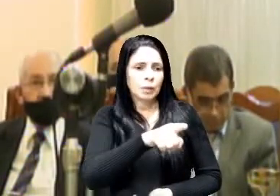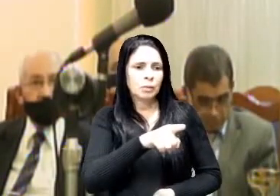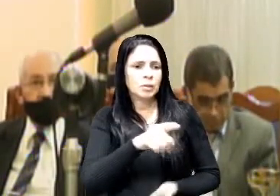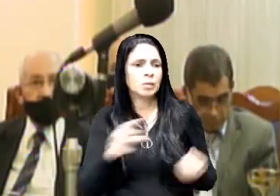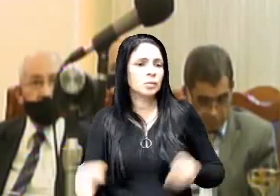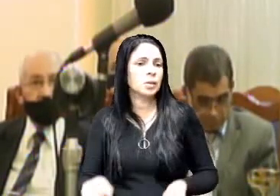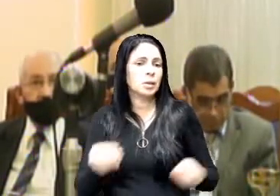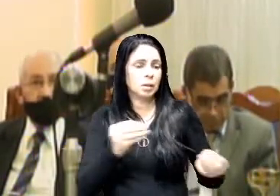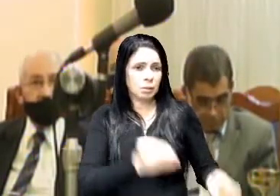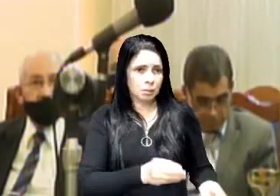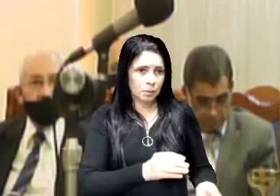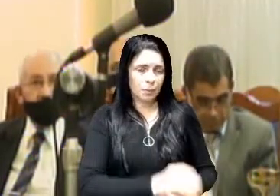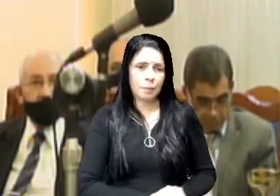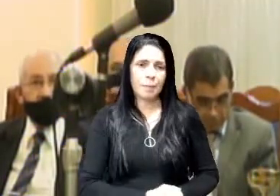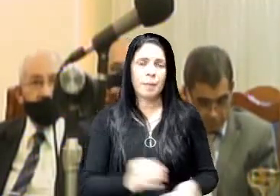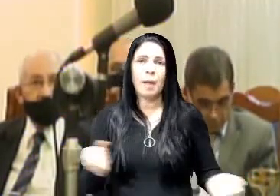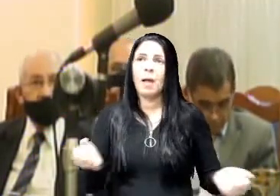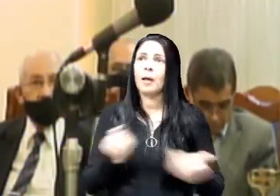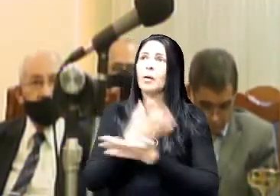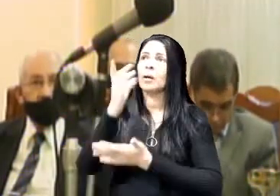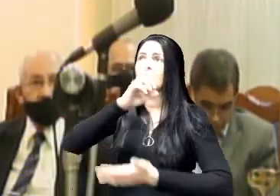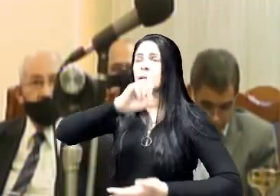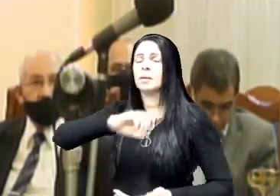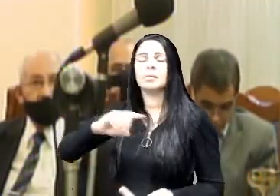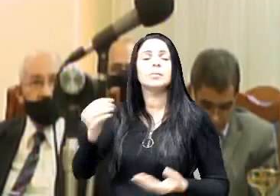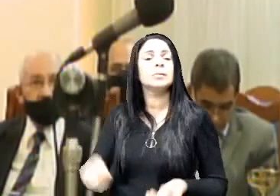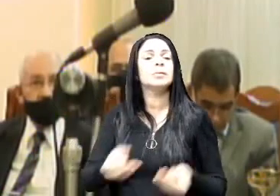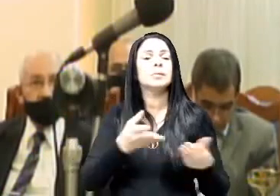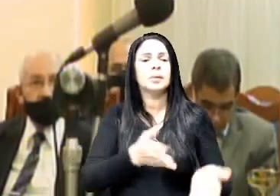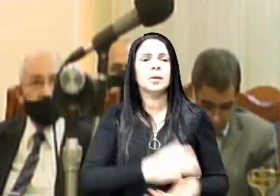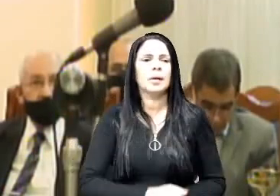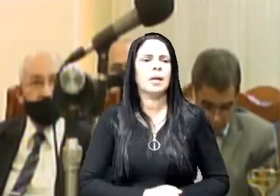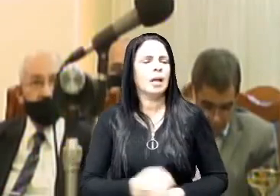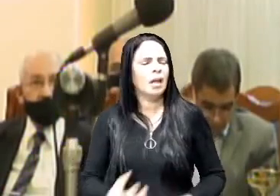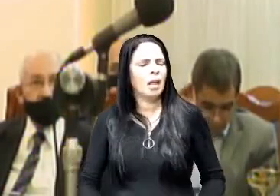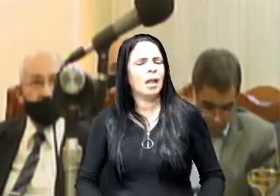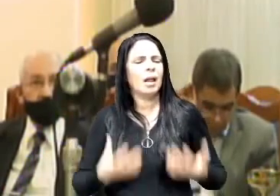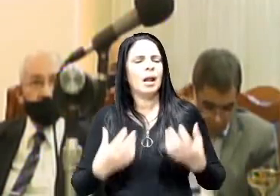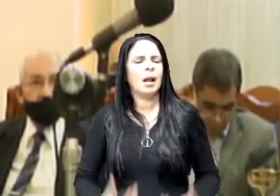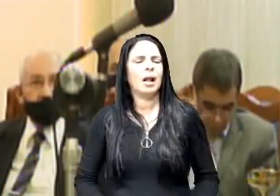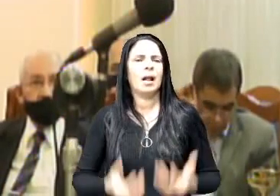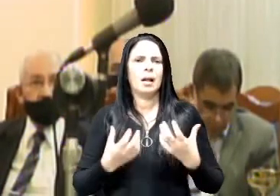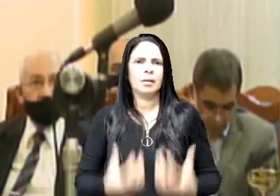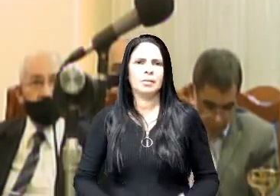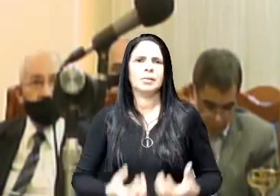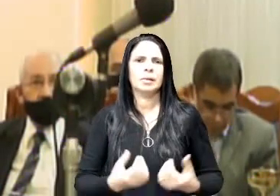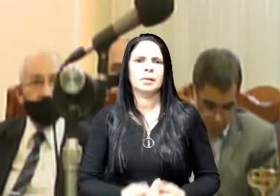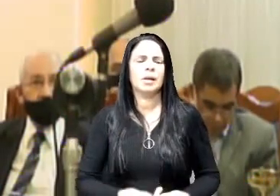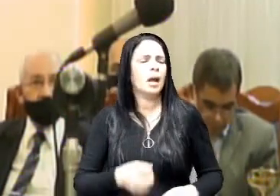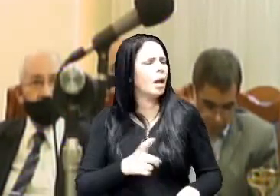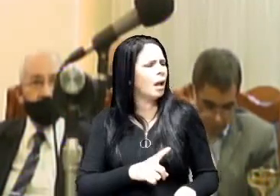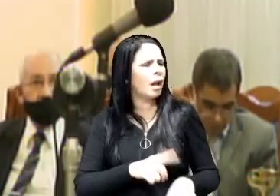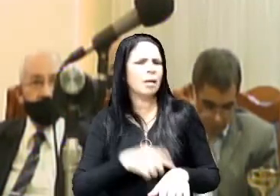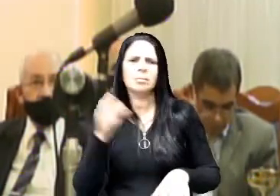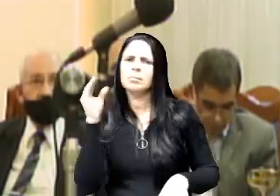receber, a glória que você vai ter, ela é leve, ela é